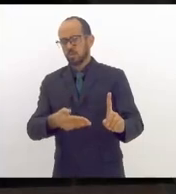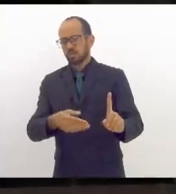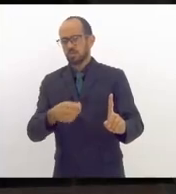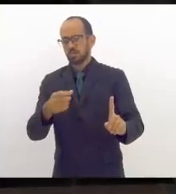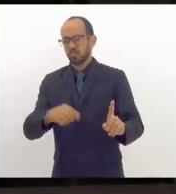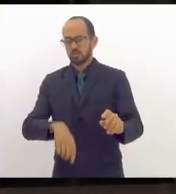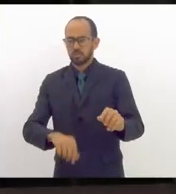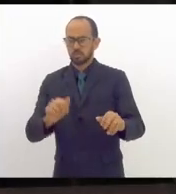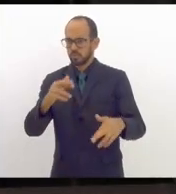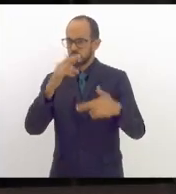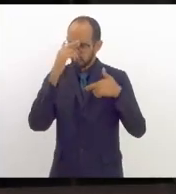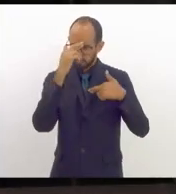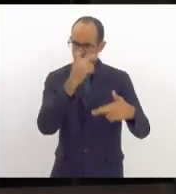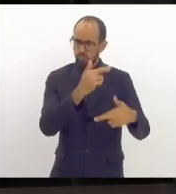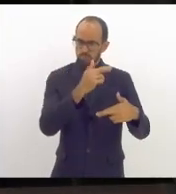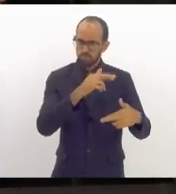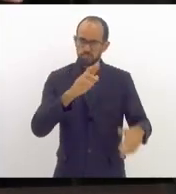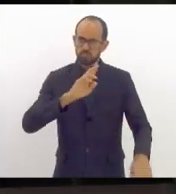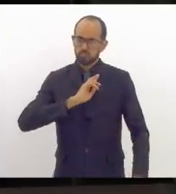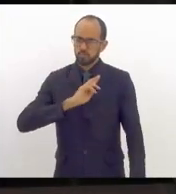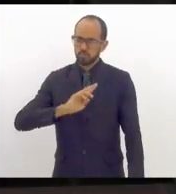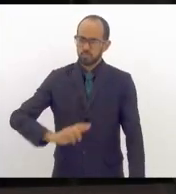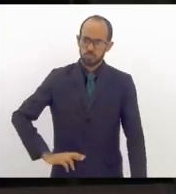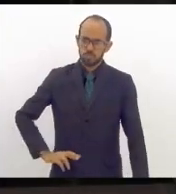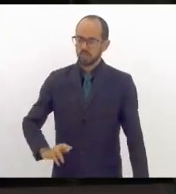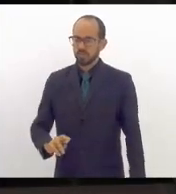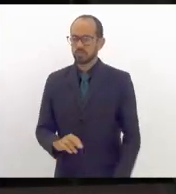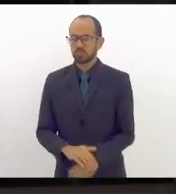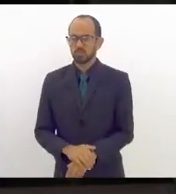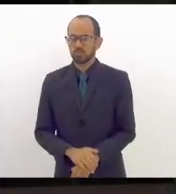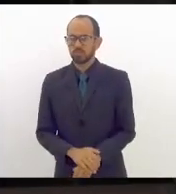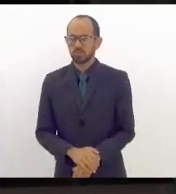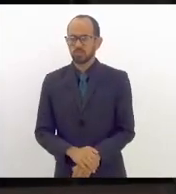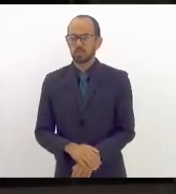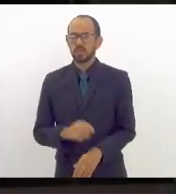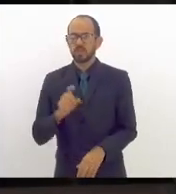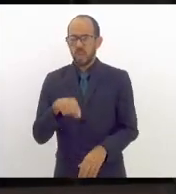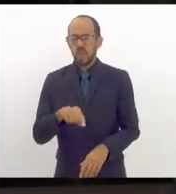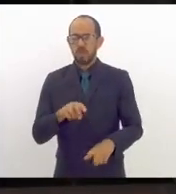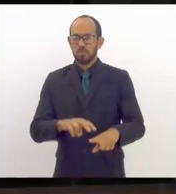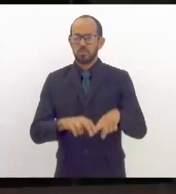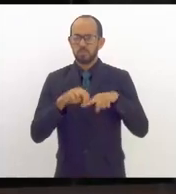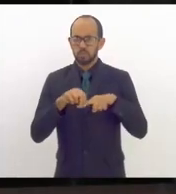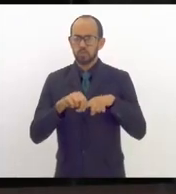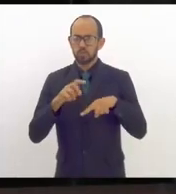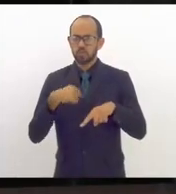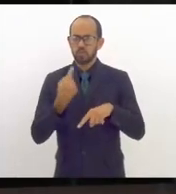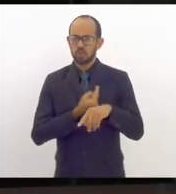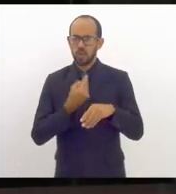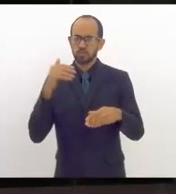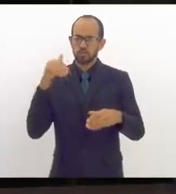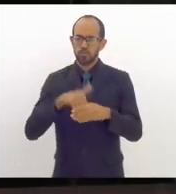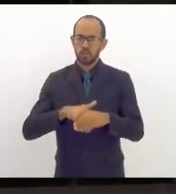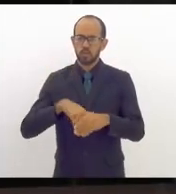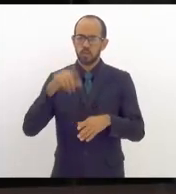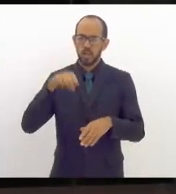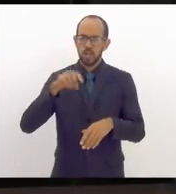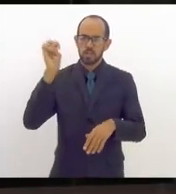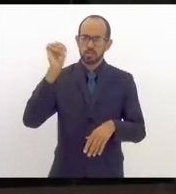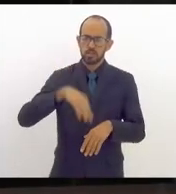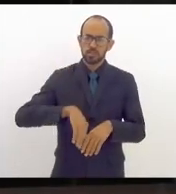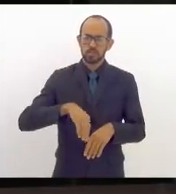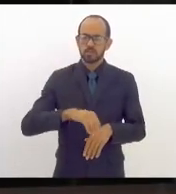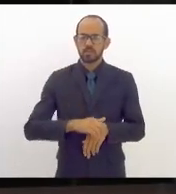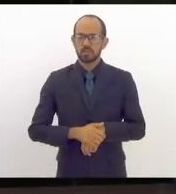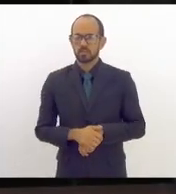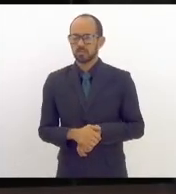princípios republicanos é isto e é por isto que o nosso voto é favorável exatamente